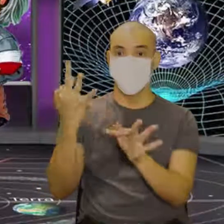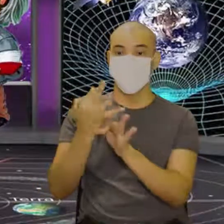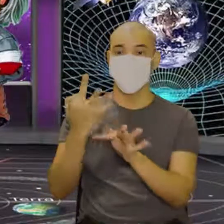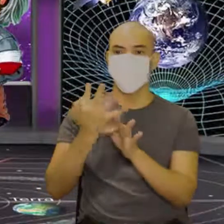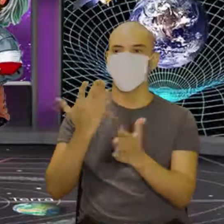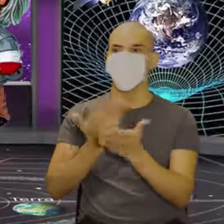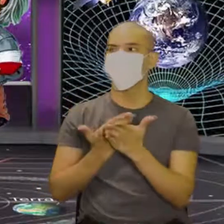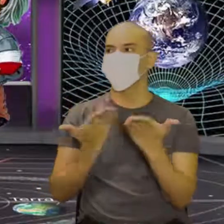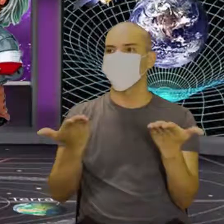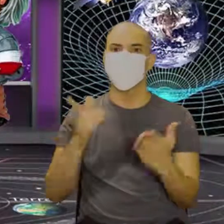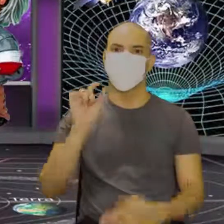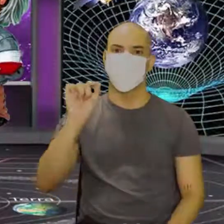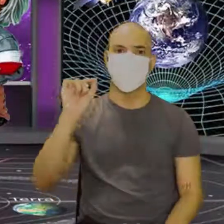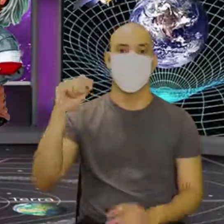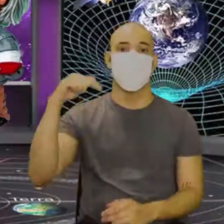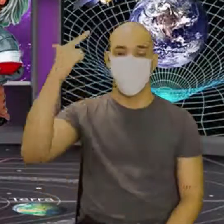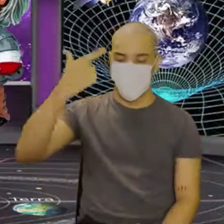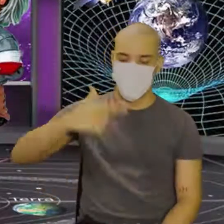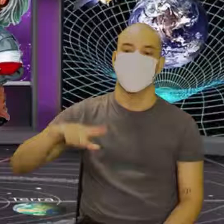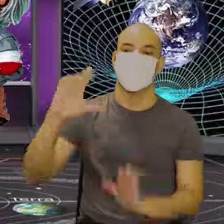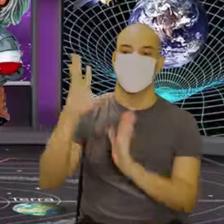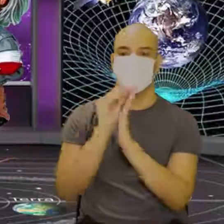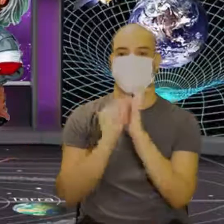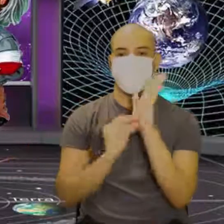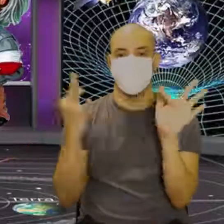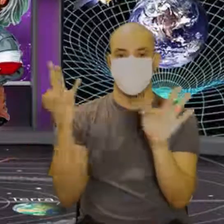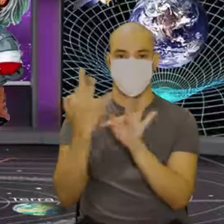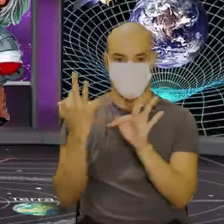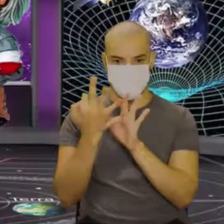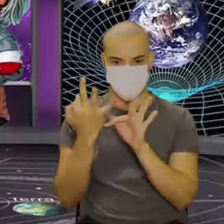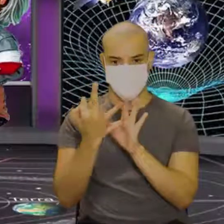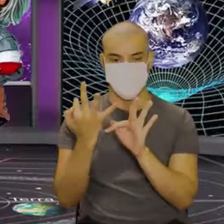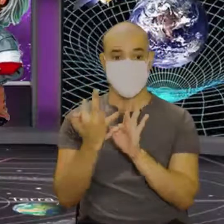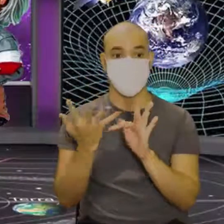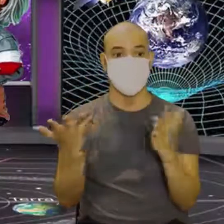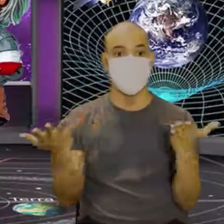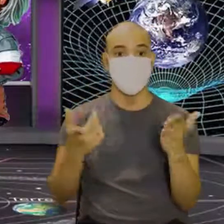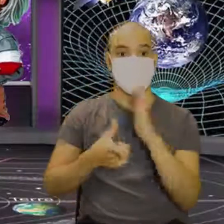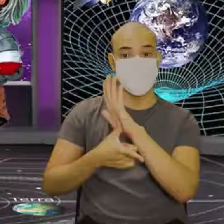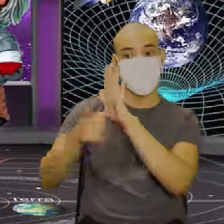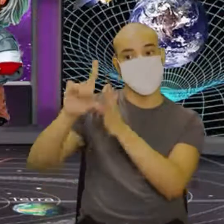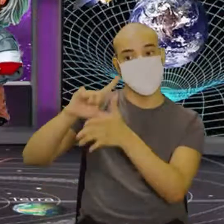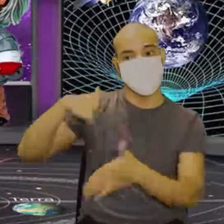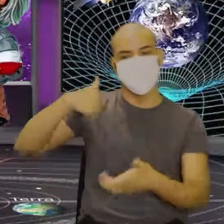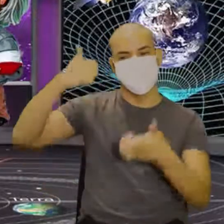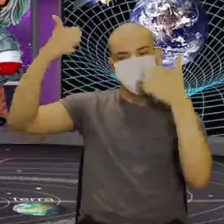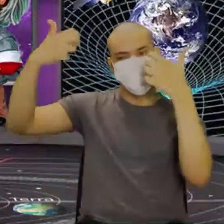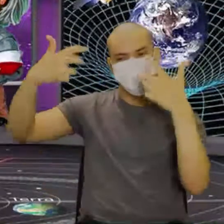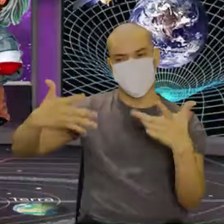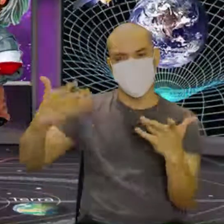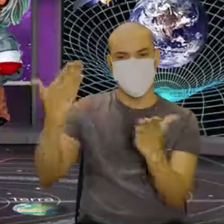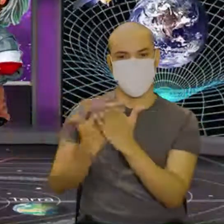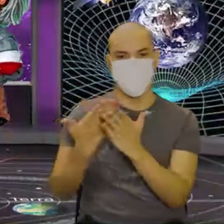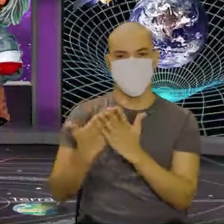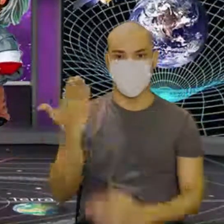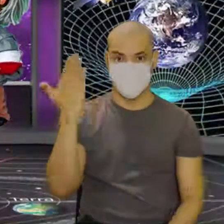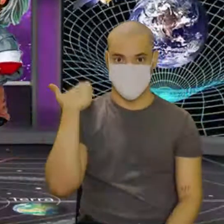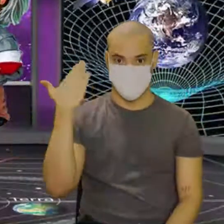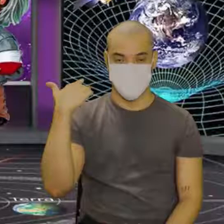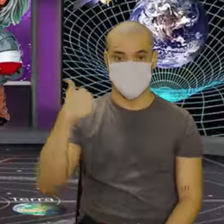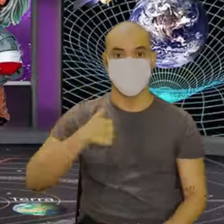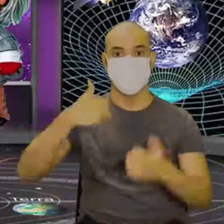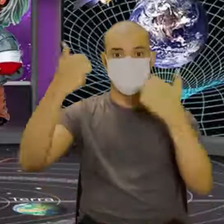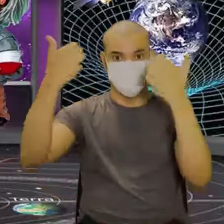hoje? Mais um conteúdo de Física, tá, pessoal? Olha só, o que nós falamos aí na aula passada? Nós falamos